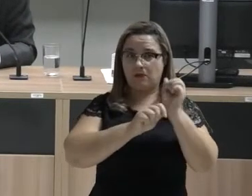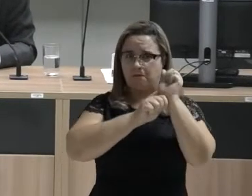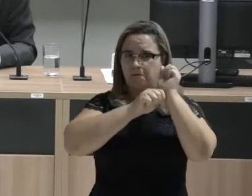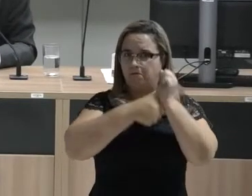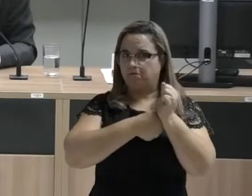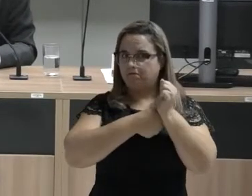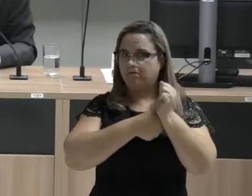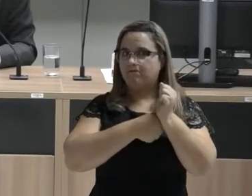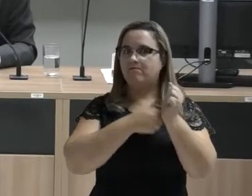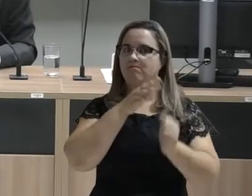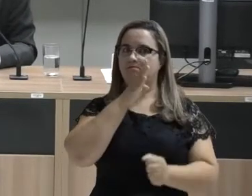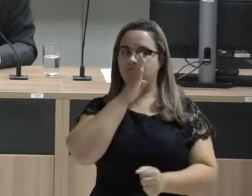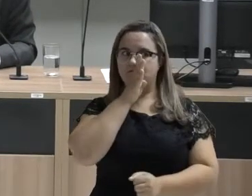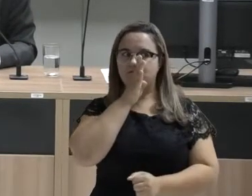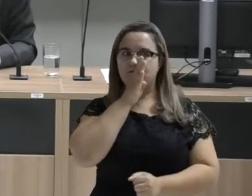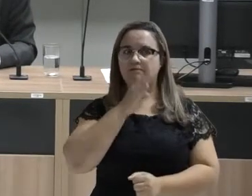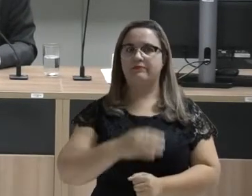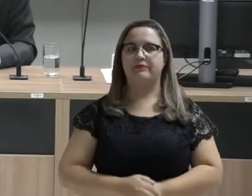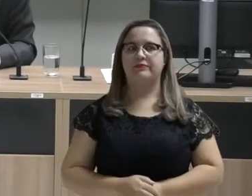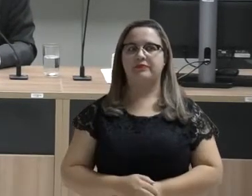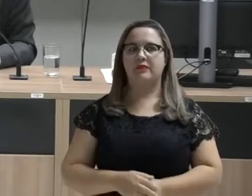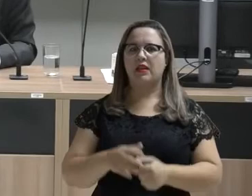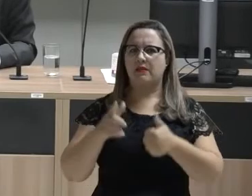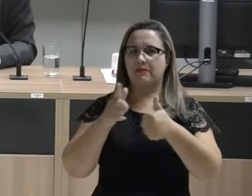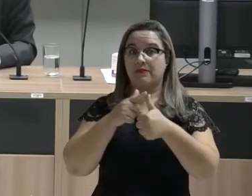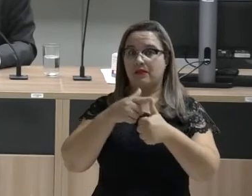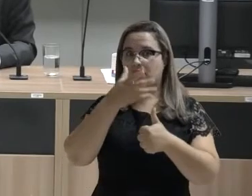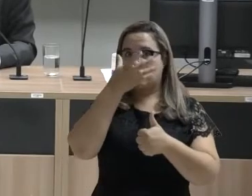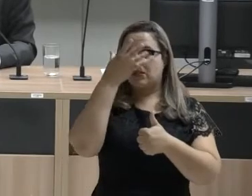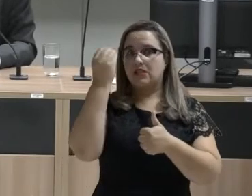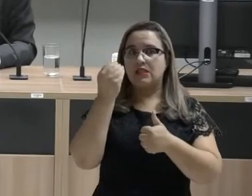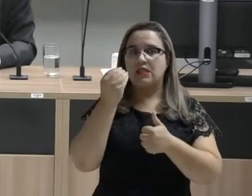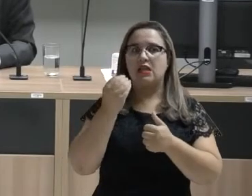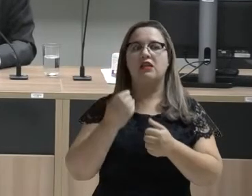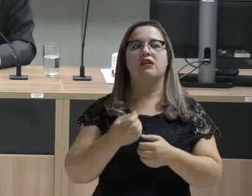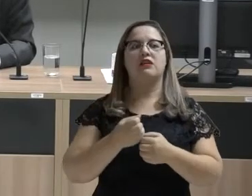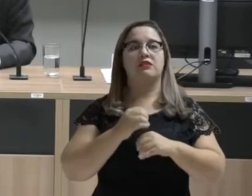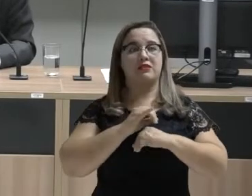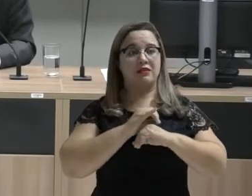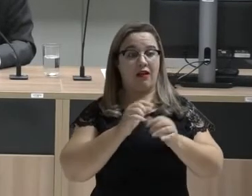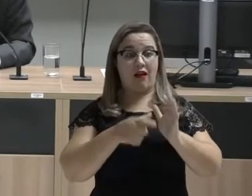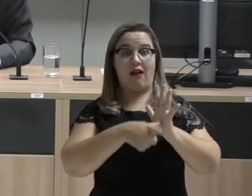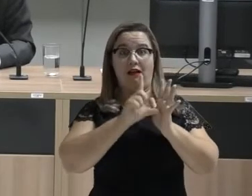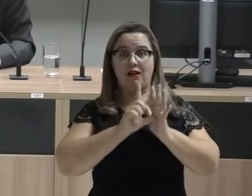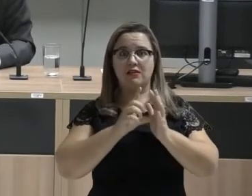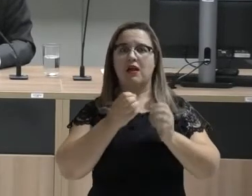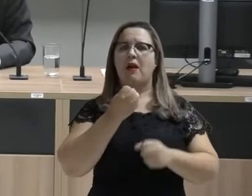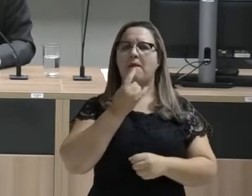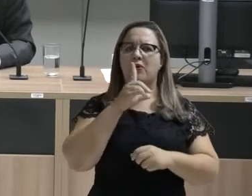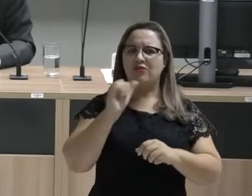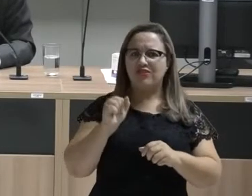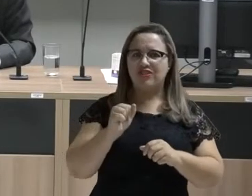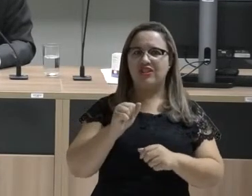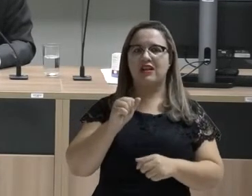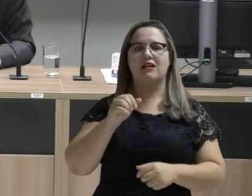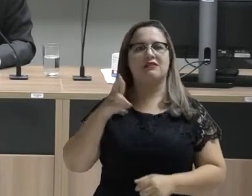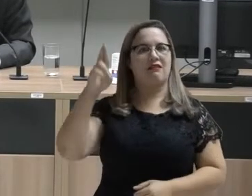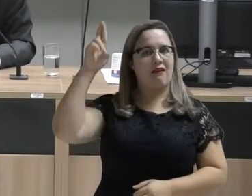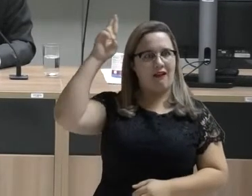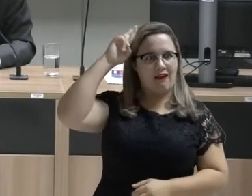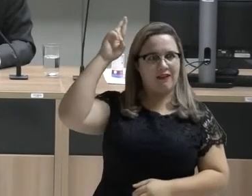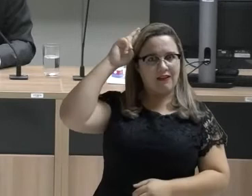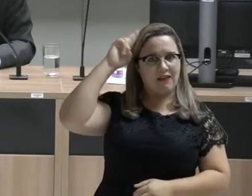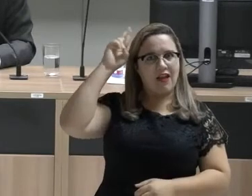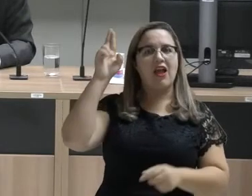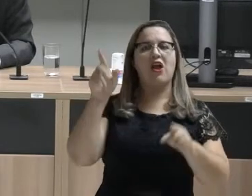quero aqui, eu esqueci no início, de dar bom dia à senhora Raquel Alves Santos e a Janaíne